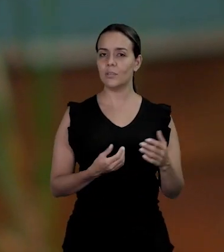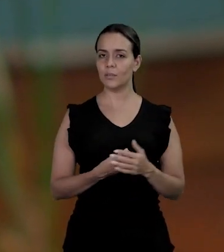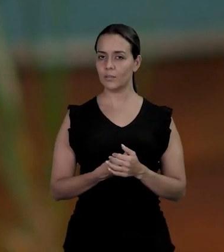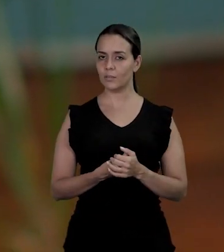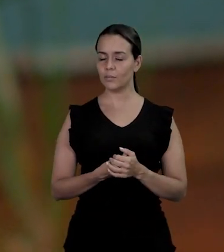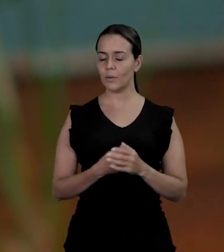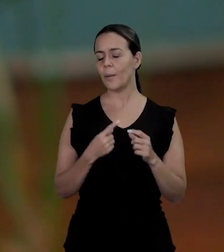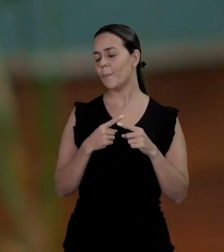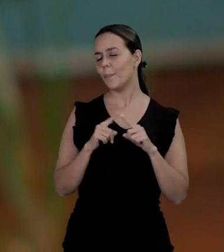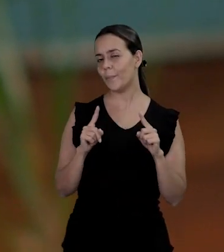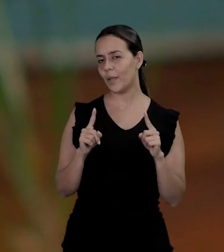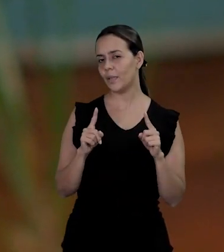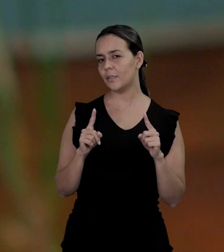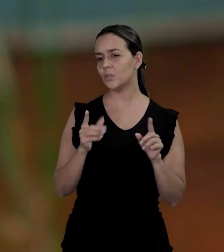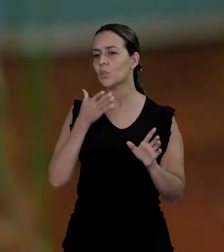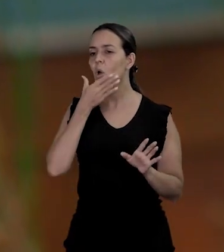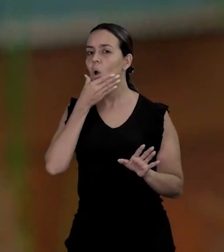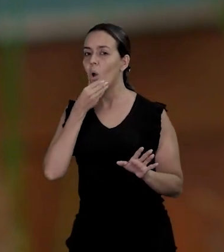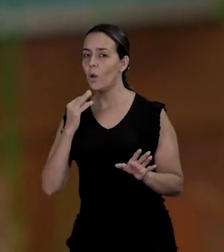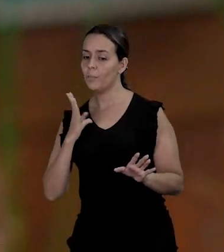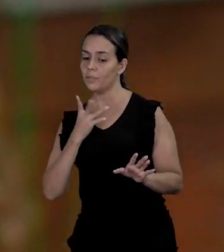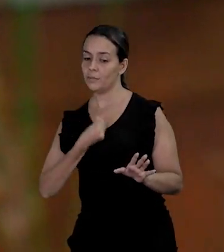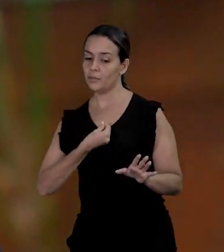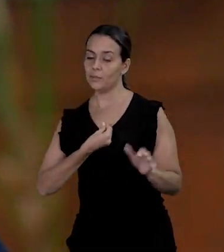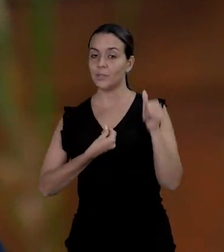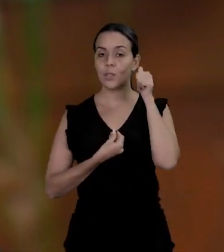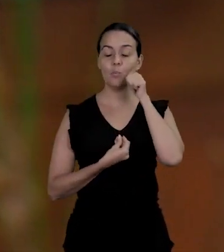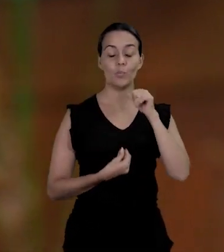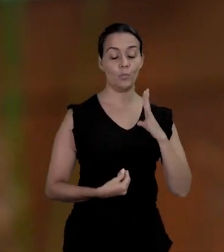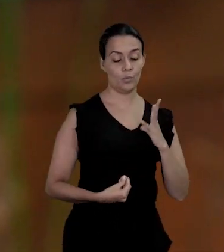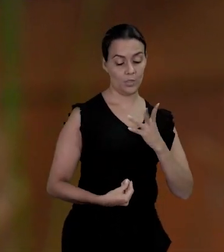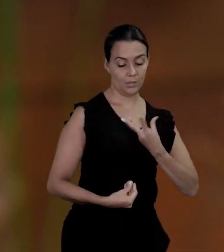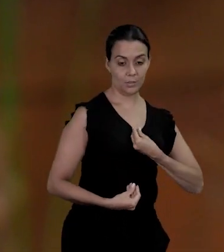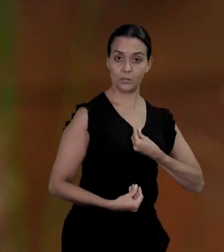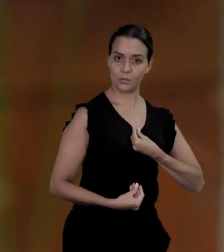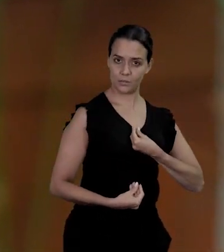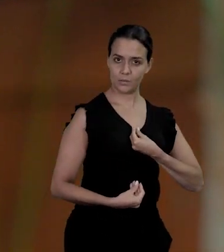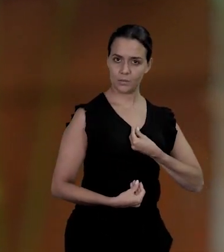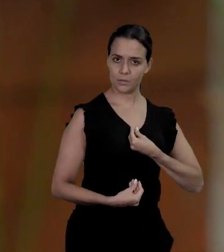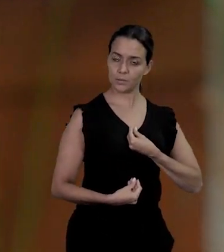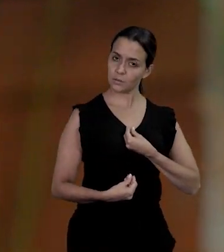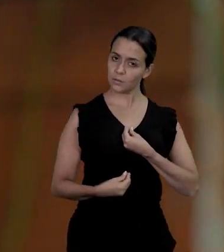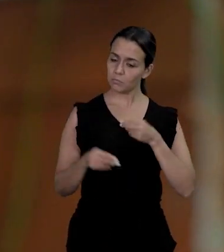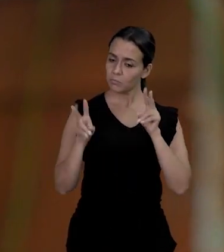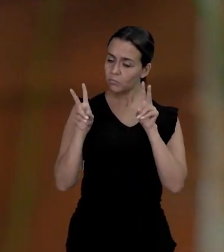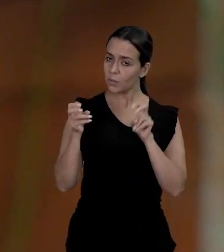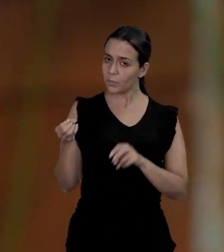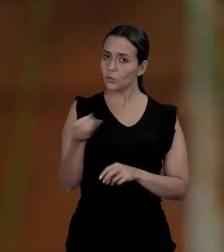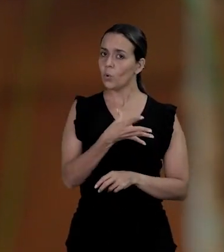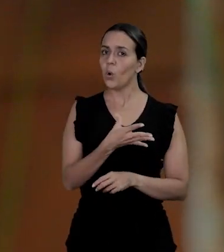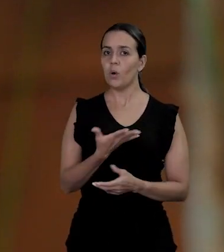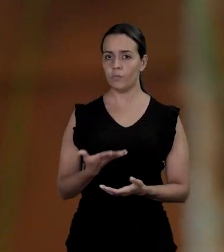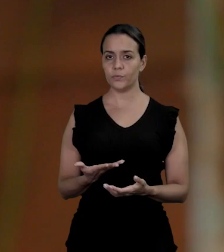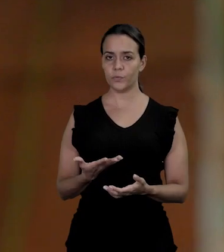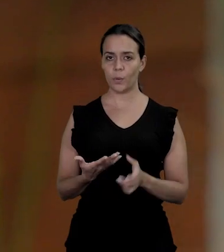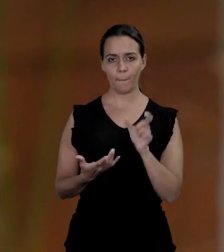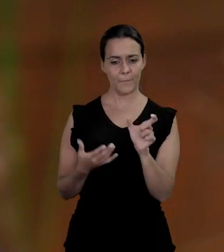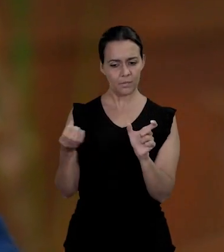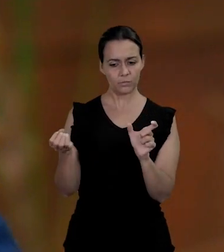palavra, a própria noção de homem trans e mulher trans, ela é nova e ela está